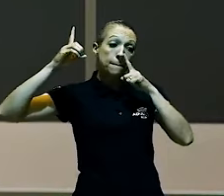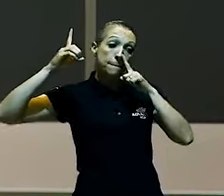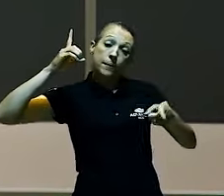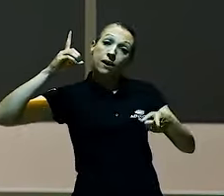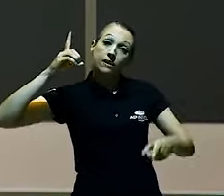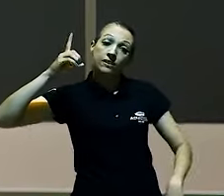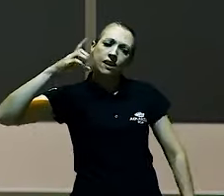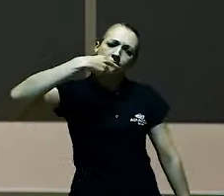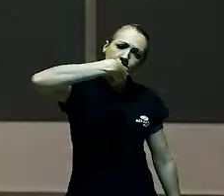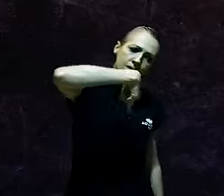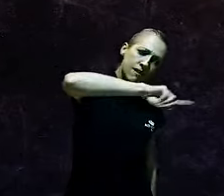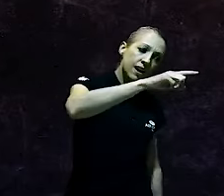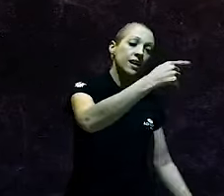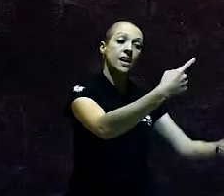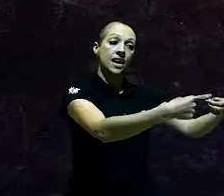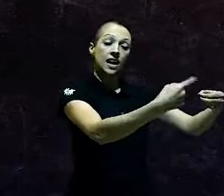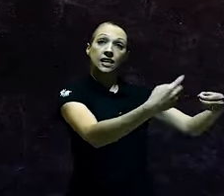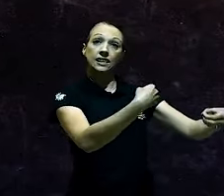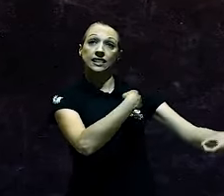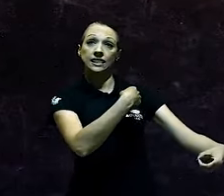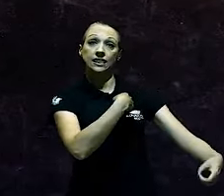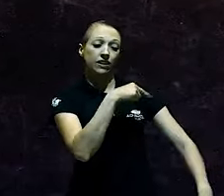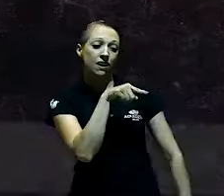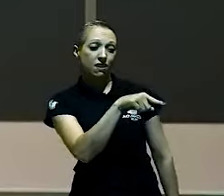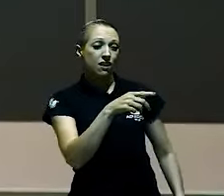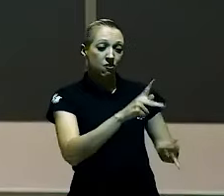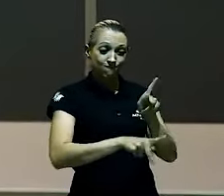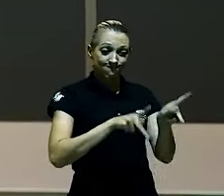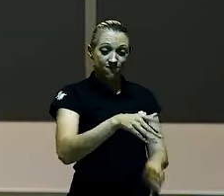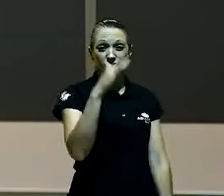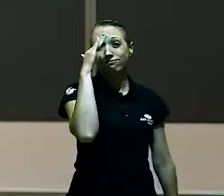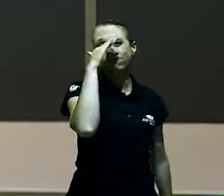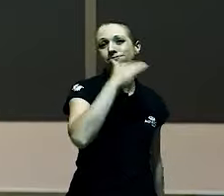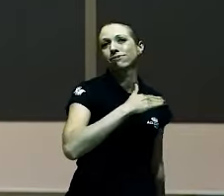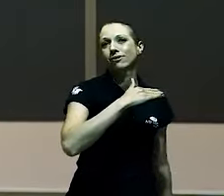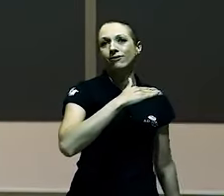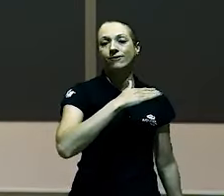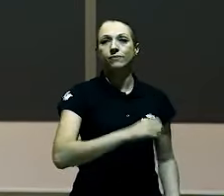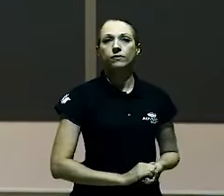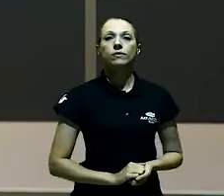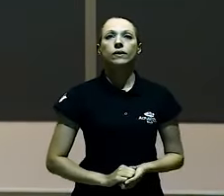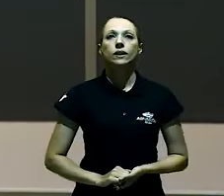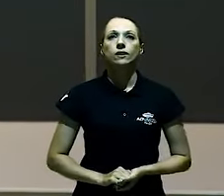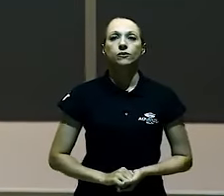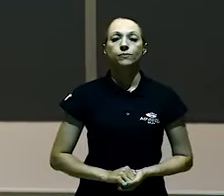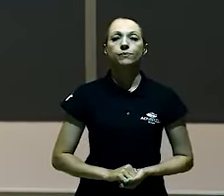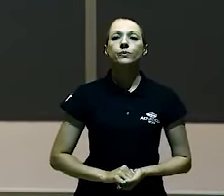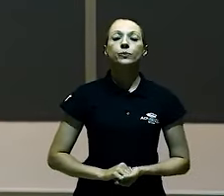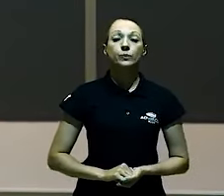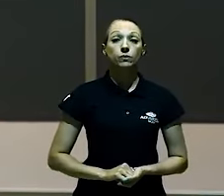contra ela, porque a sua maldade subiu à minha presença. Esse Deus das nações, esse Senhor das